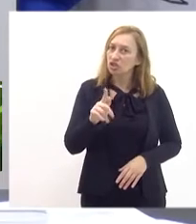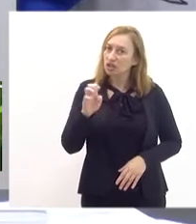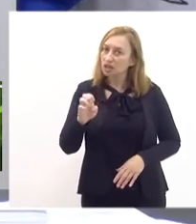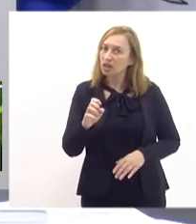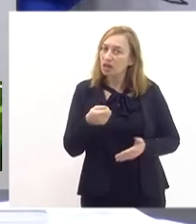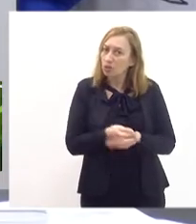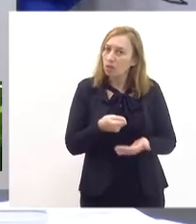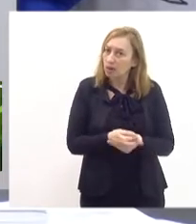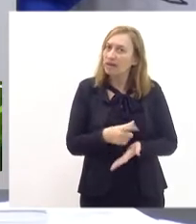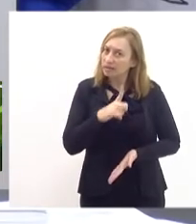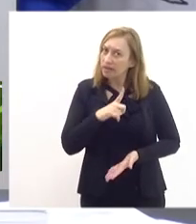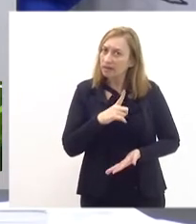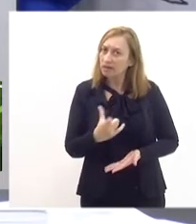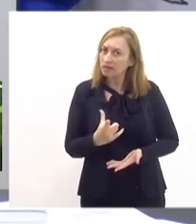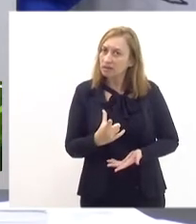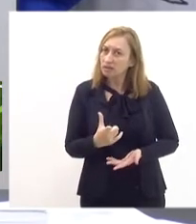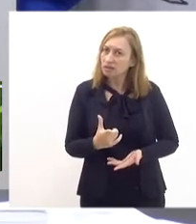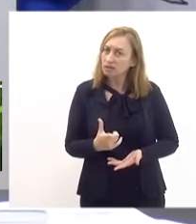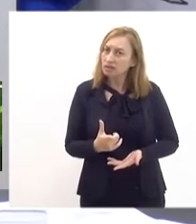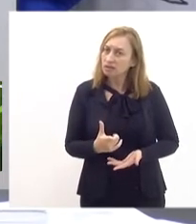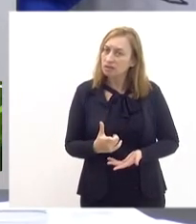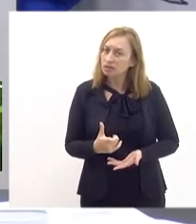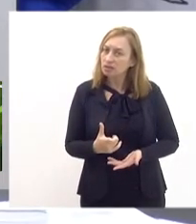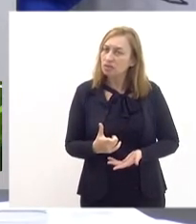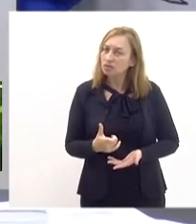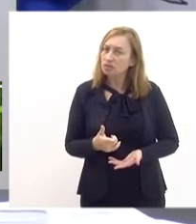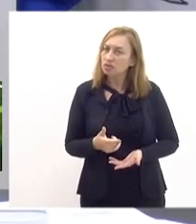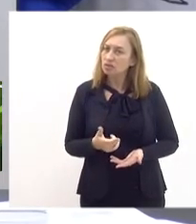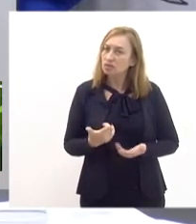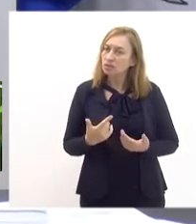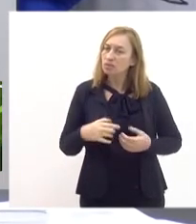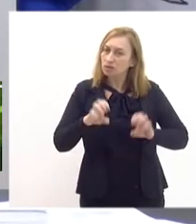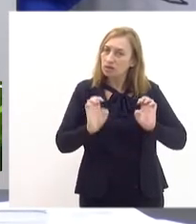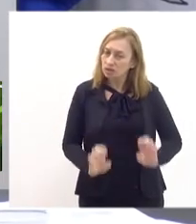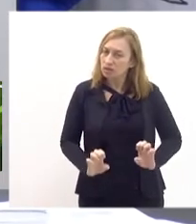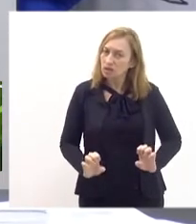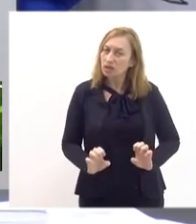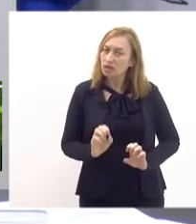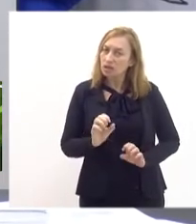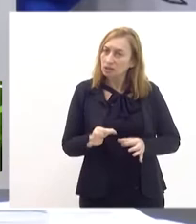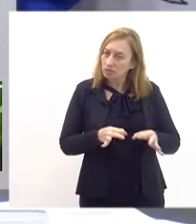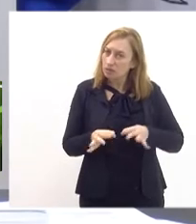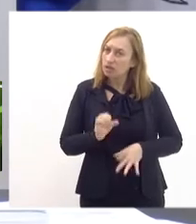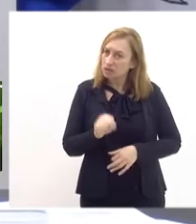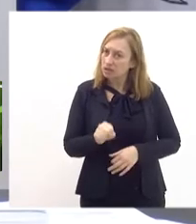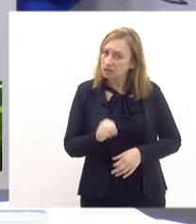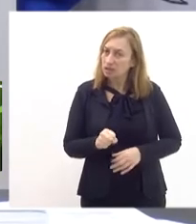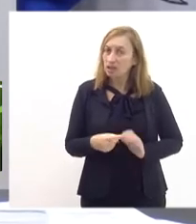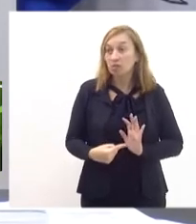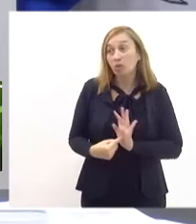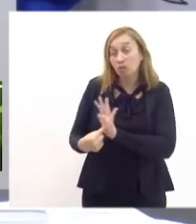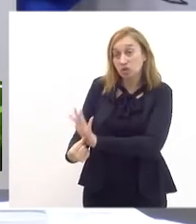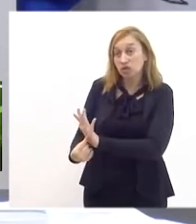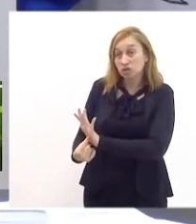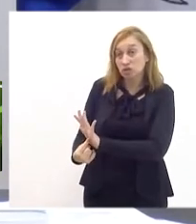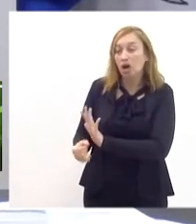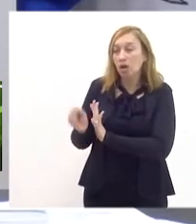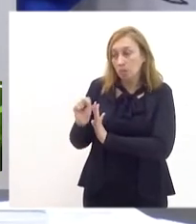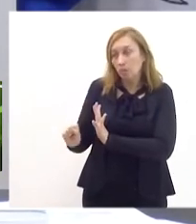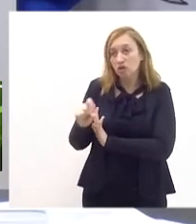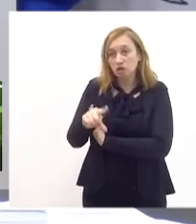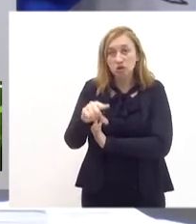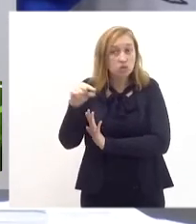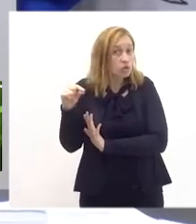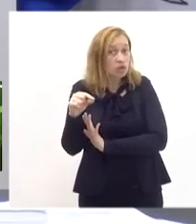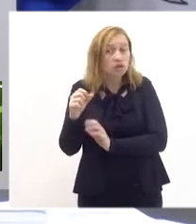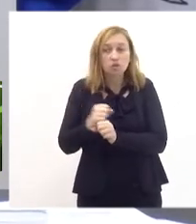cobrar que tenha. Dispositivo é legal, tem que cobrar que tem integridade. E ela, por amostragem, pode escolher no